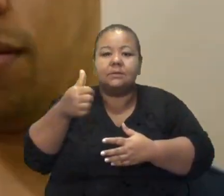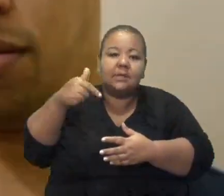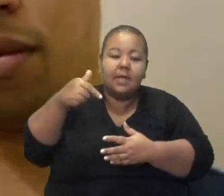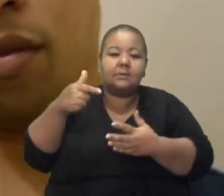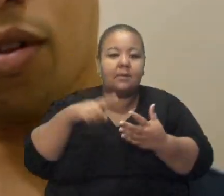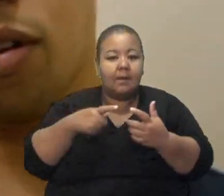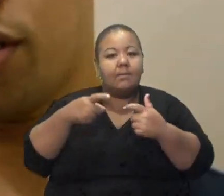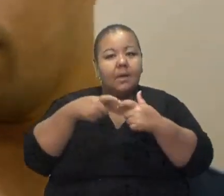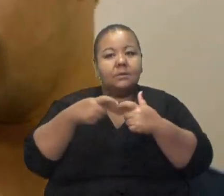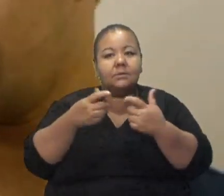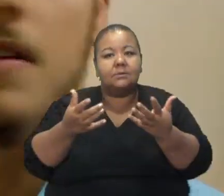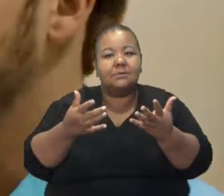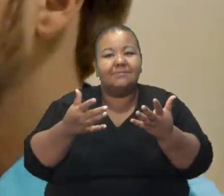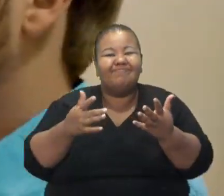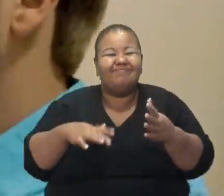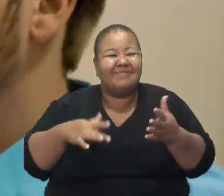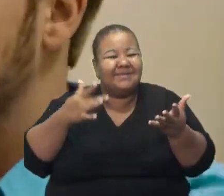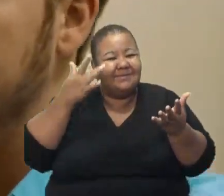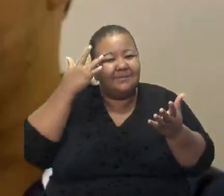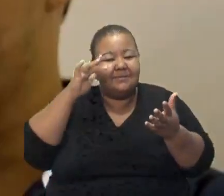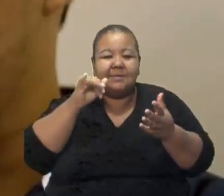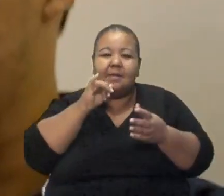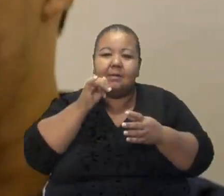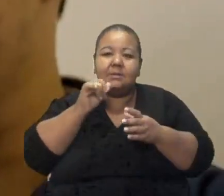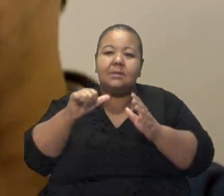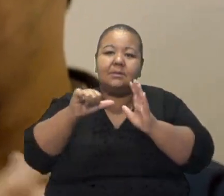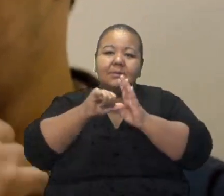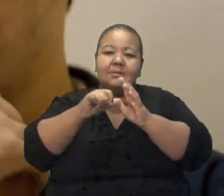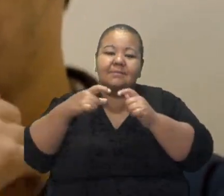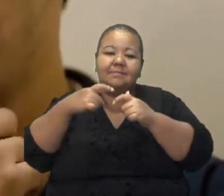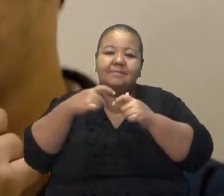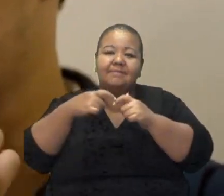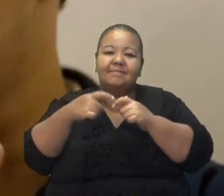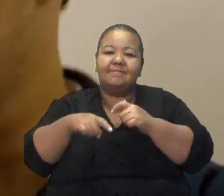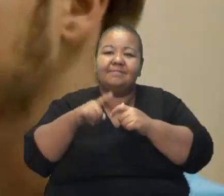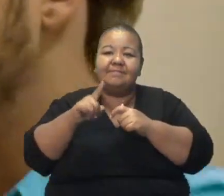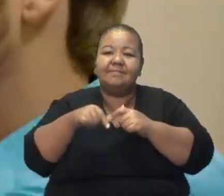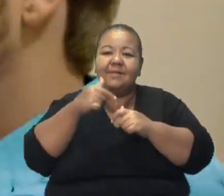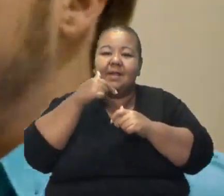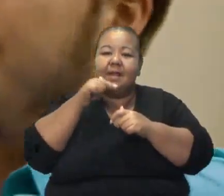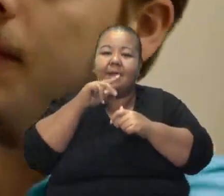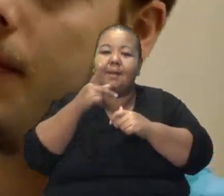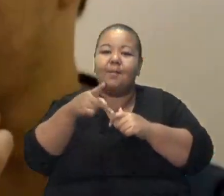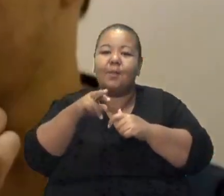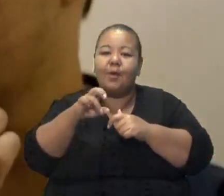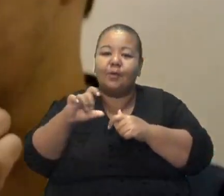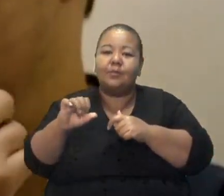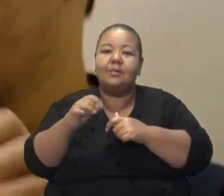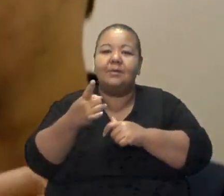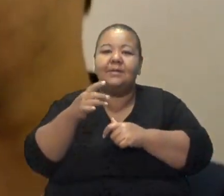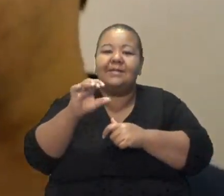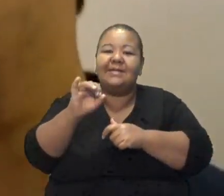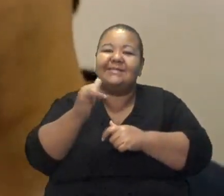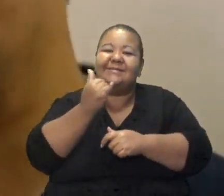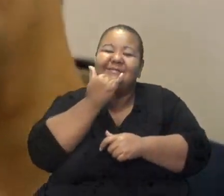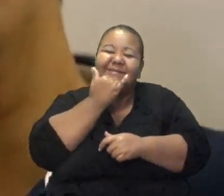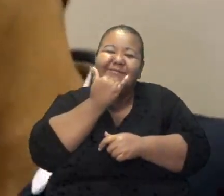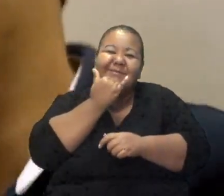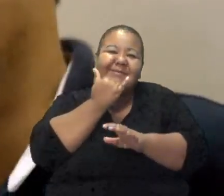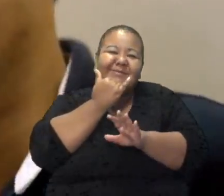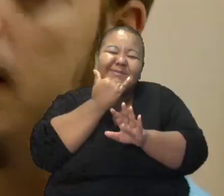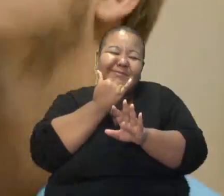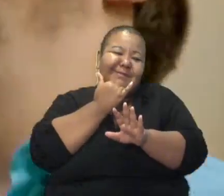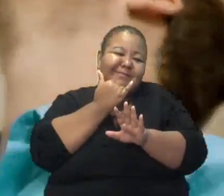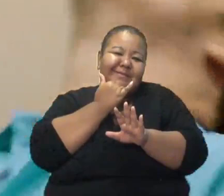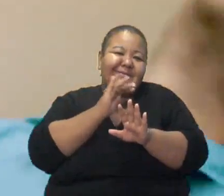sexto, sétimo. Urologista. Nono. Não, é procto. Décimo. Não, deixa